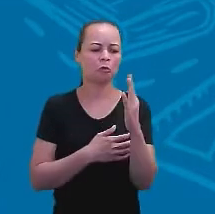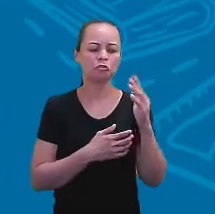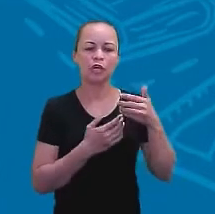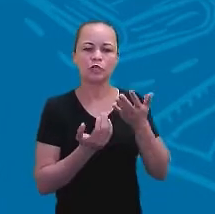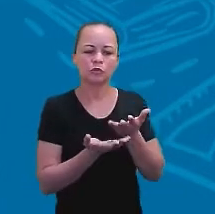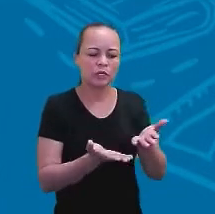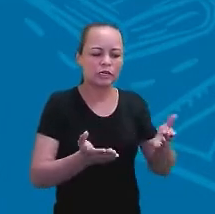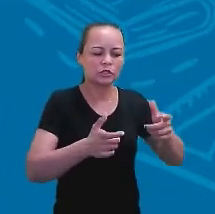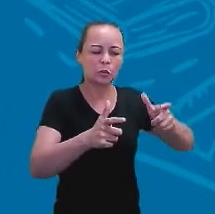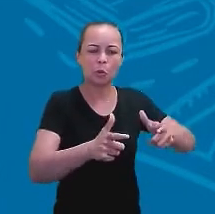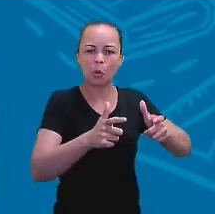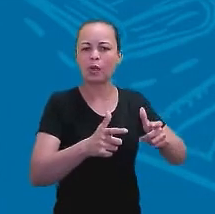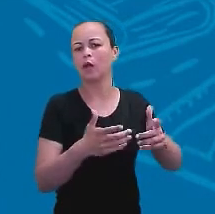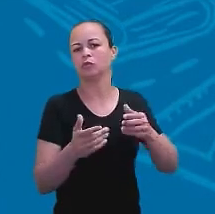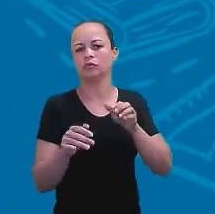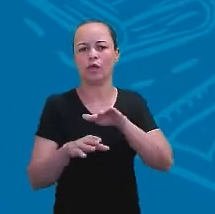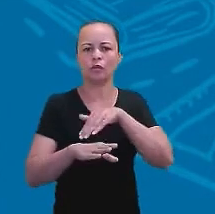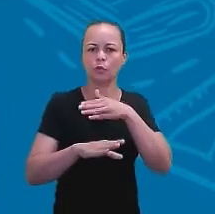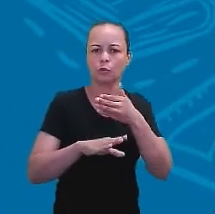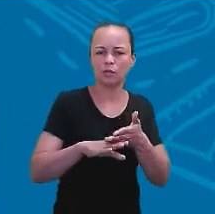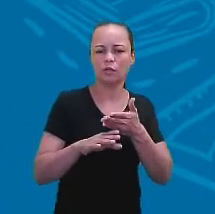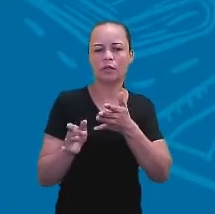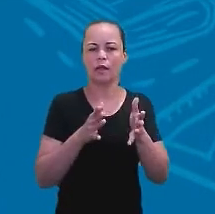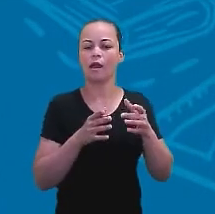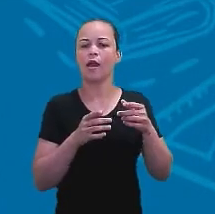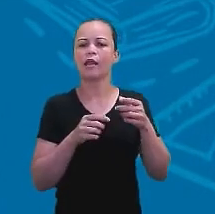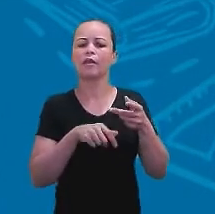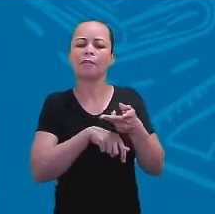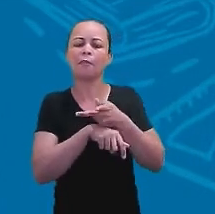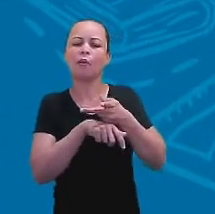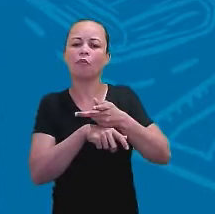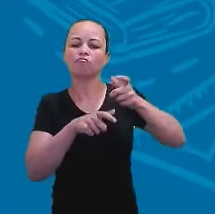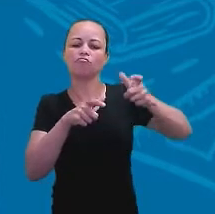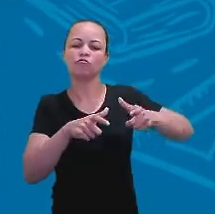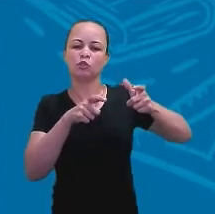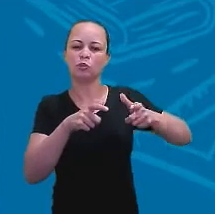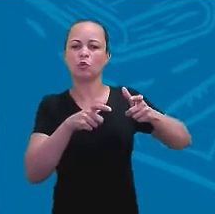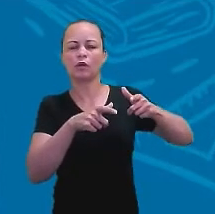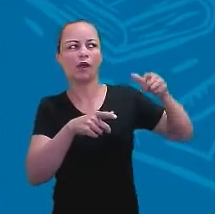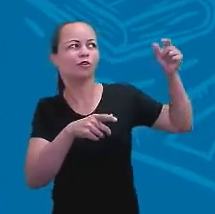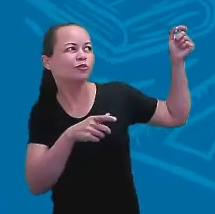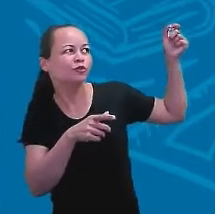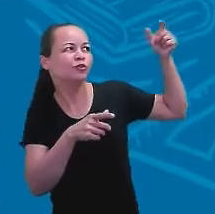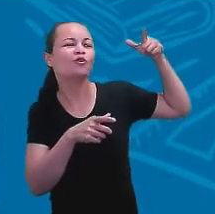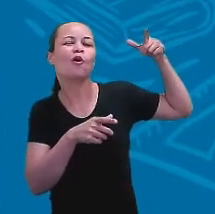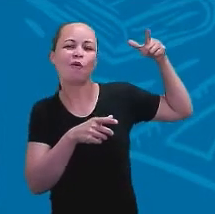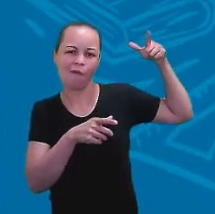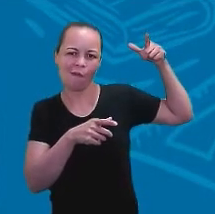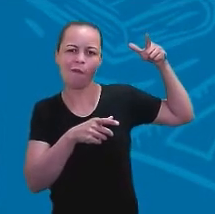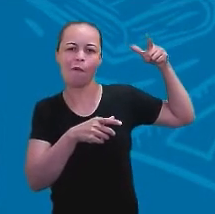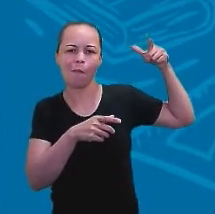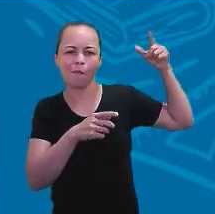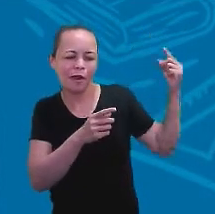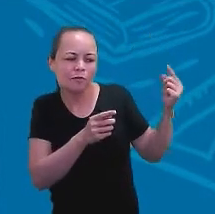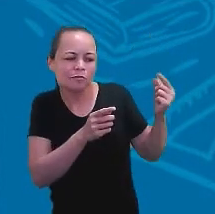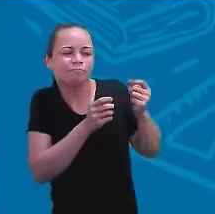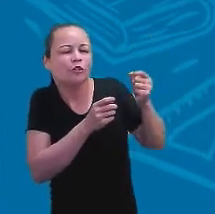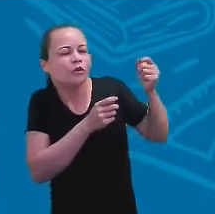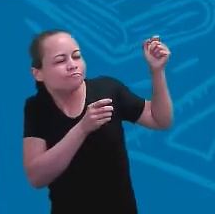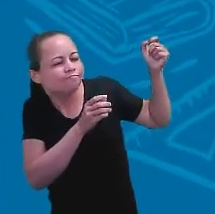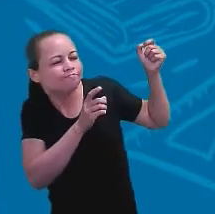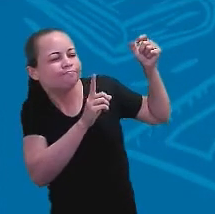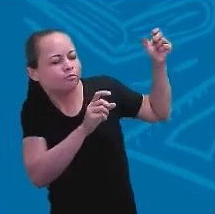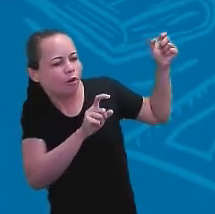ambiente, durante o dia, obviamente, eles acabam procurando ali aquela luz solar para poder se